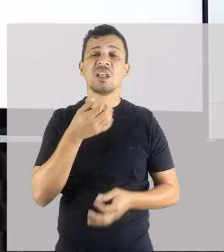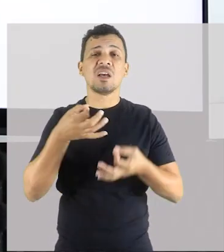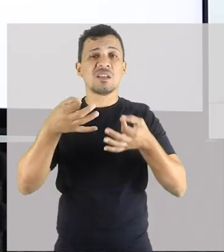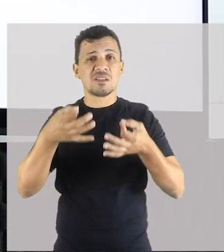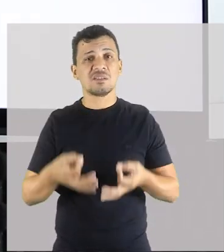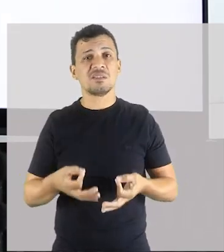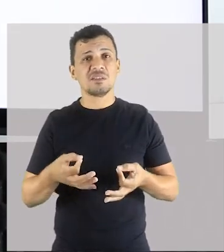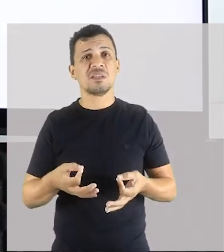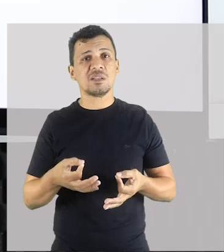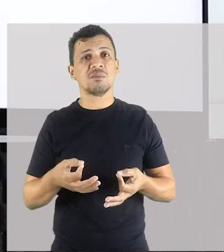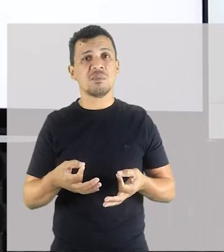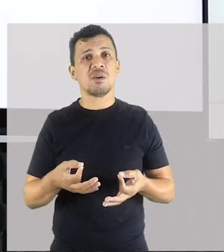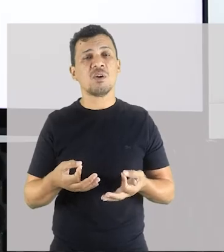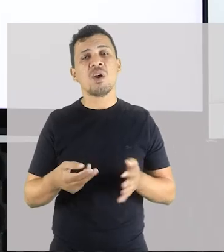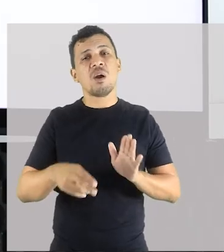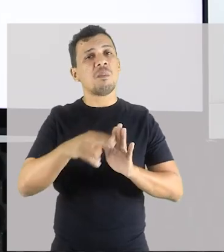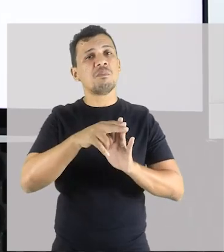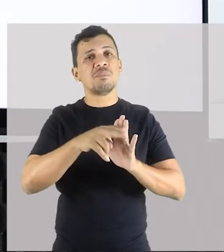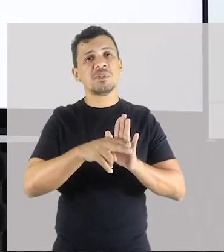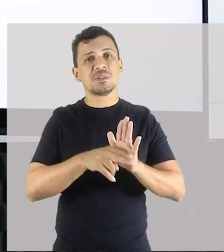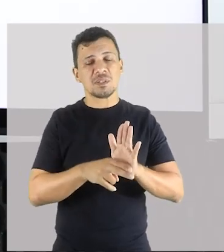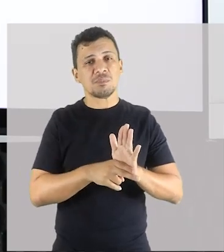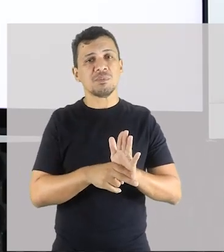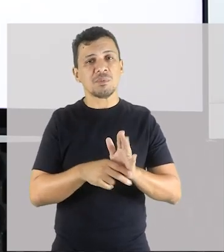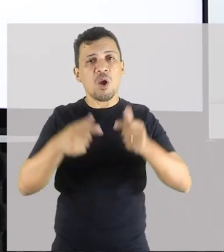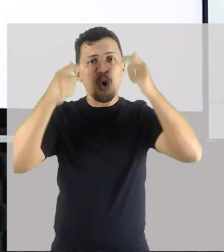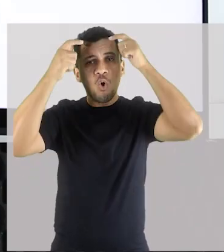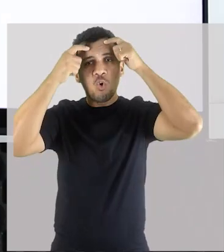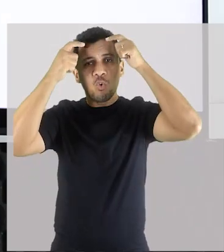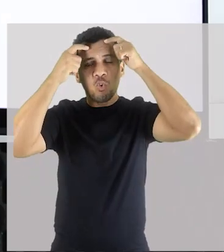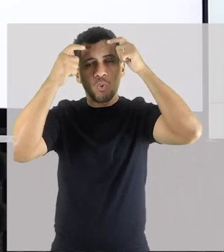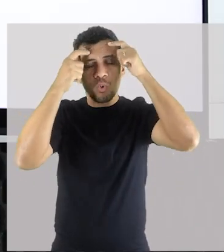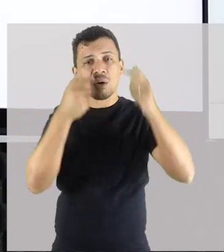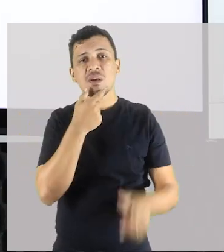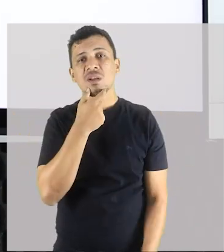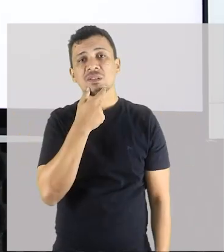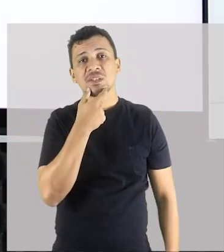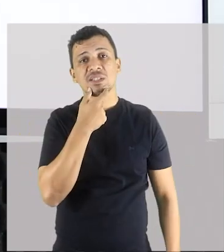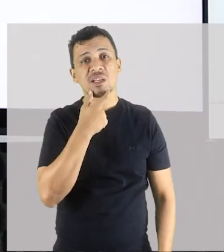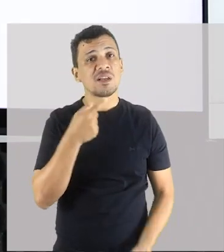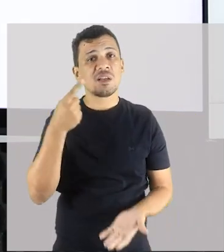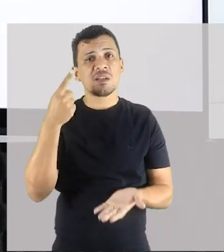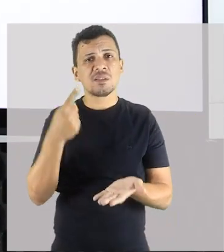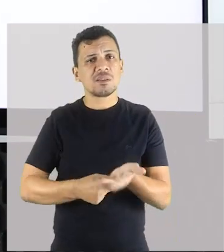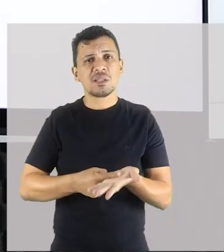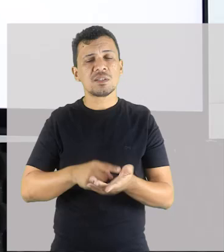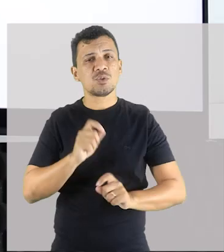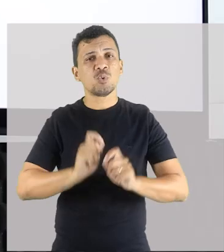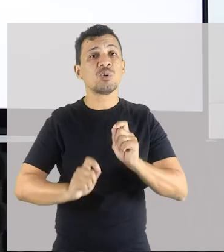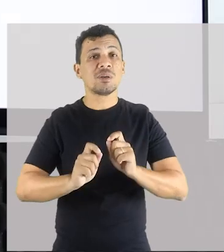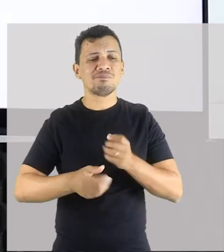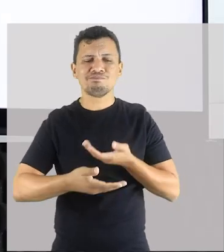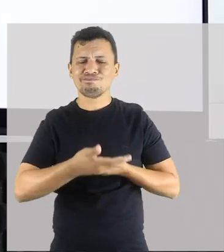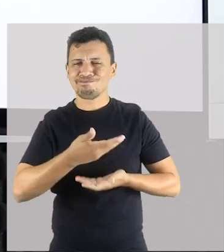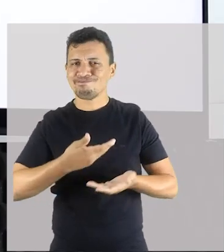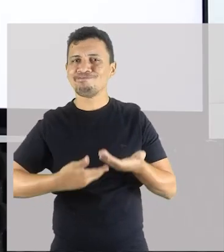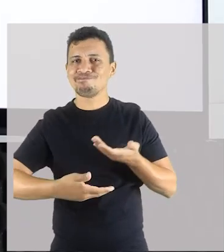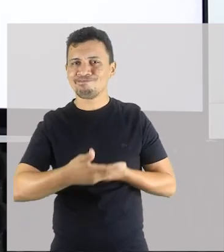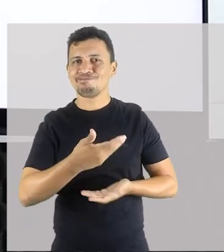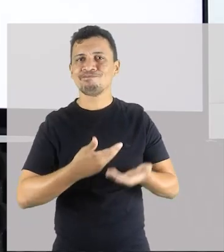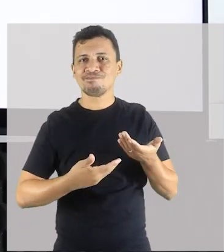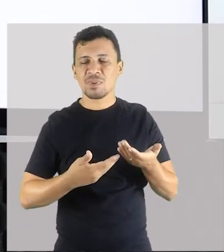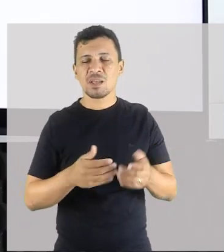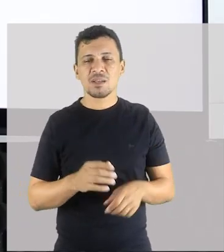princípios que regia a coroa portuguesa, a coroa inglesa, desculpa, estabelecer então um diálogo. E aí você tem